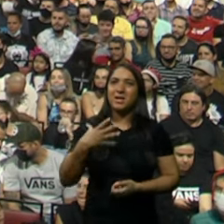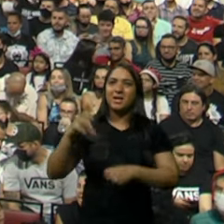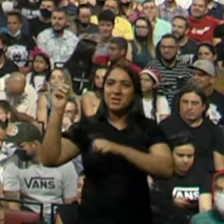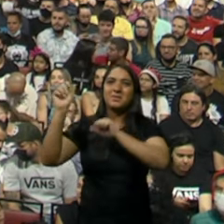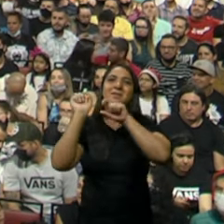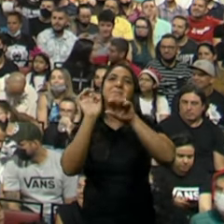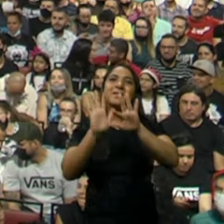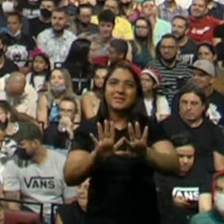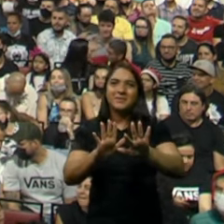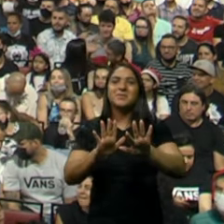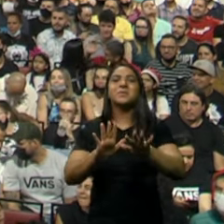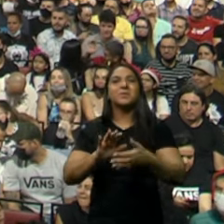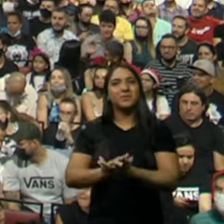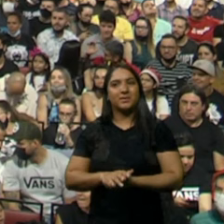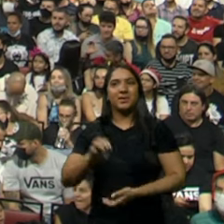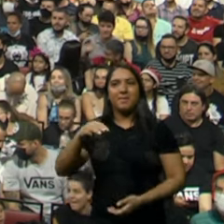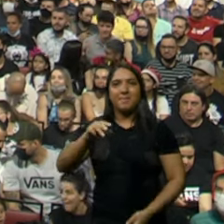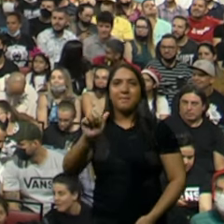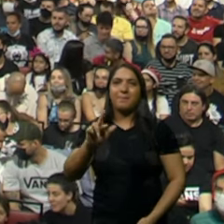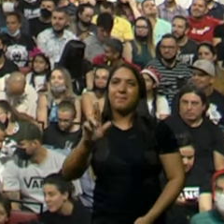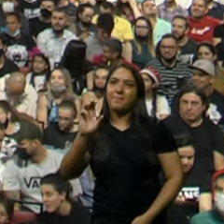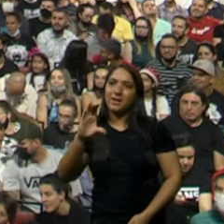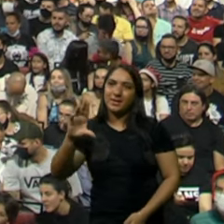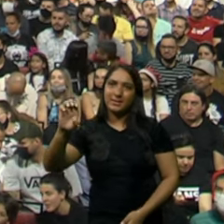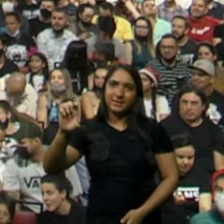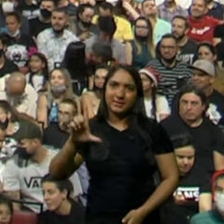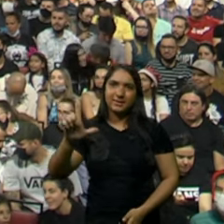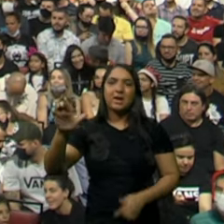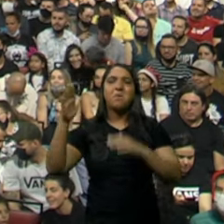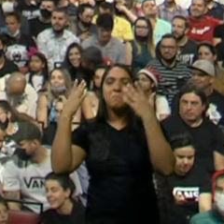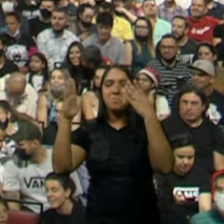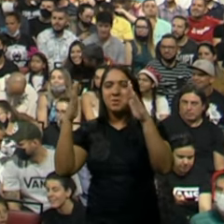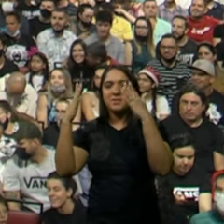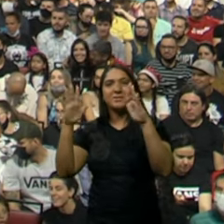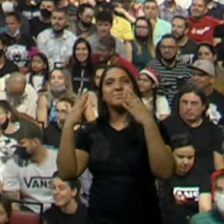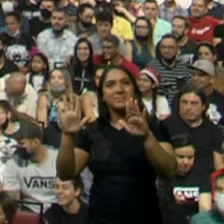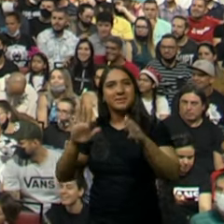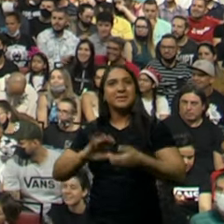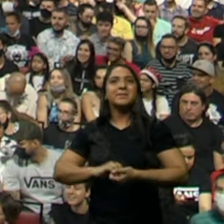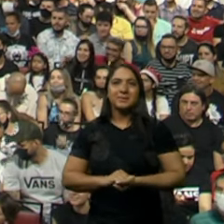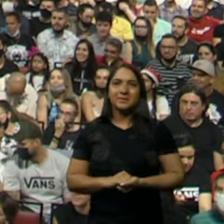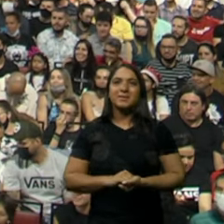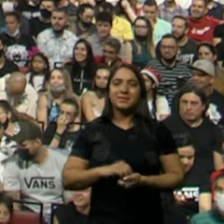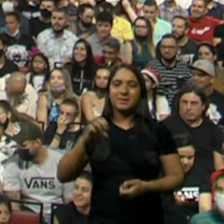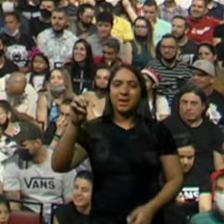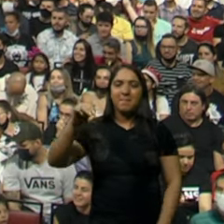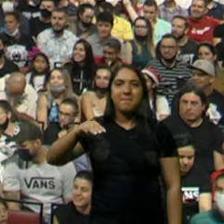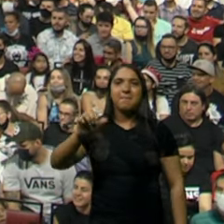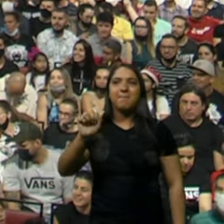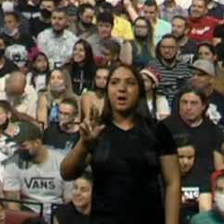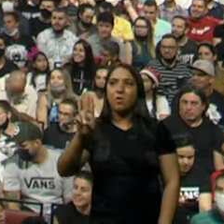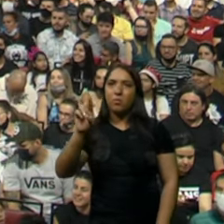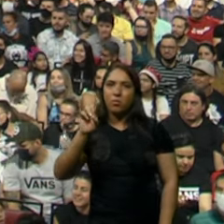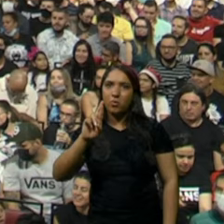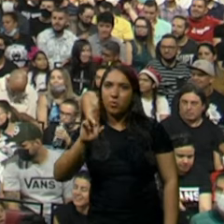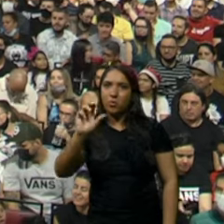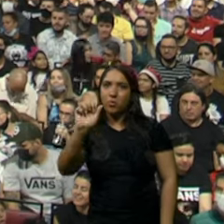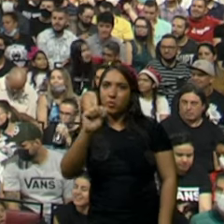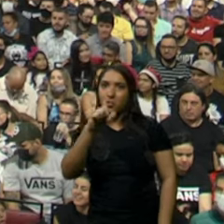bem Deus abençoe e Marcel Parabéns Sara vamos dar isso o Maurão